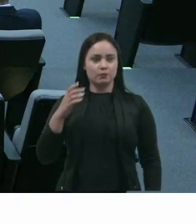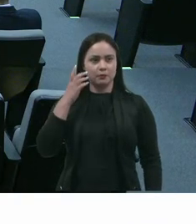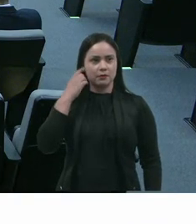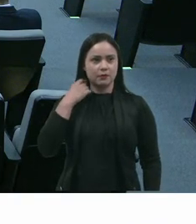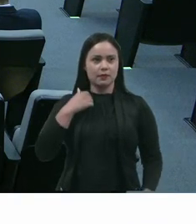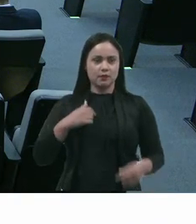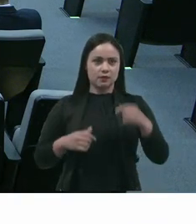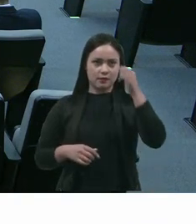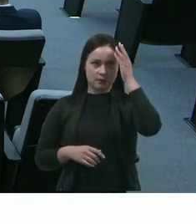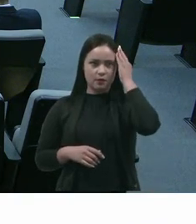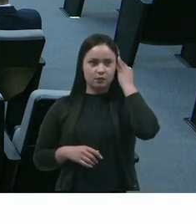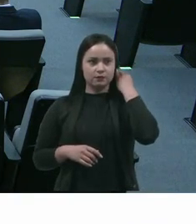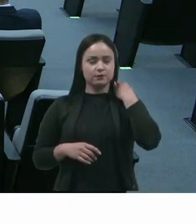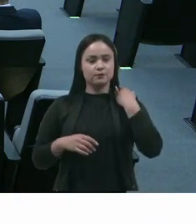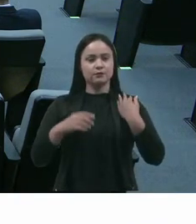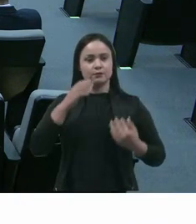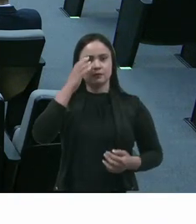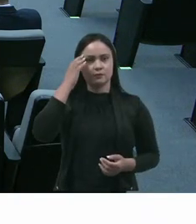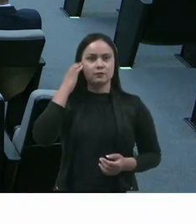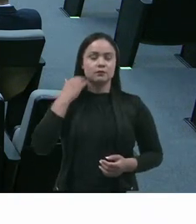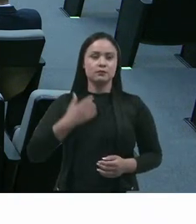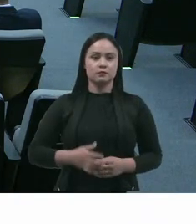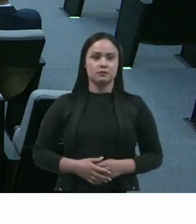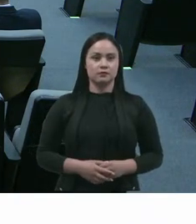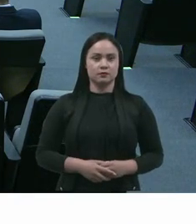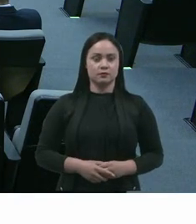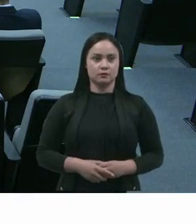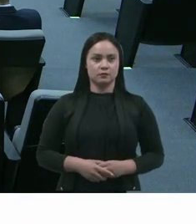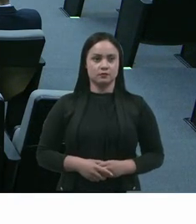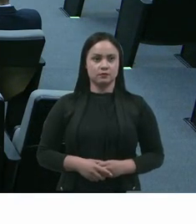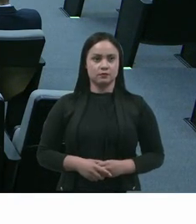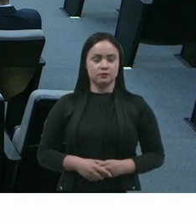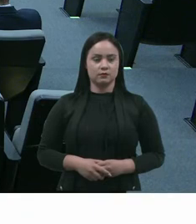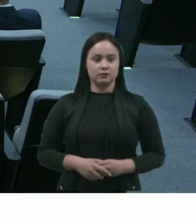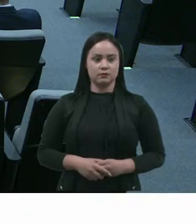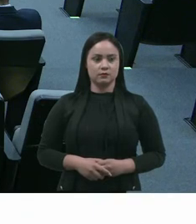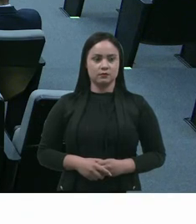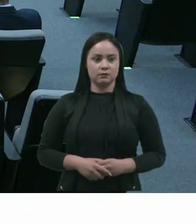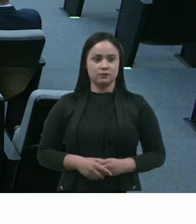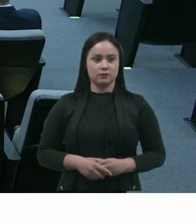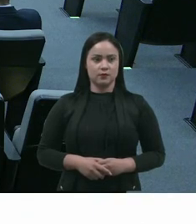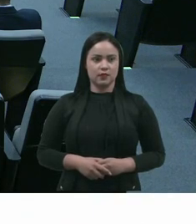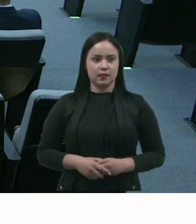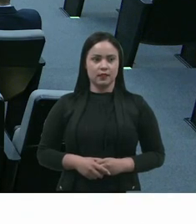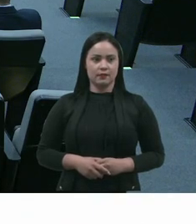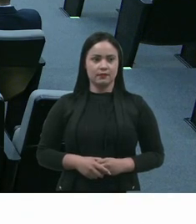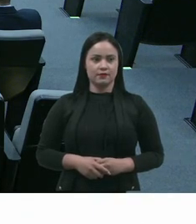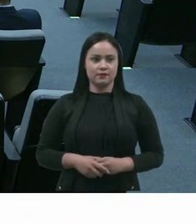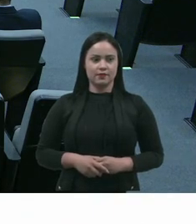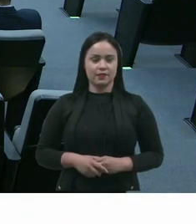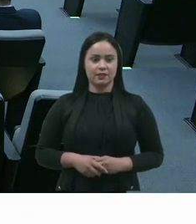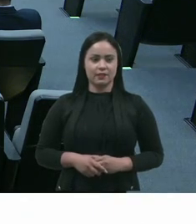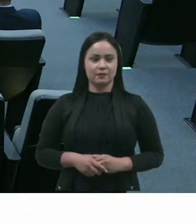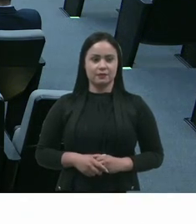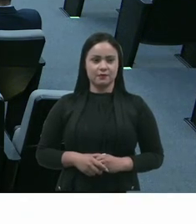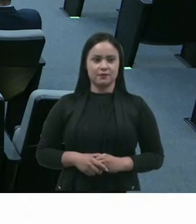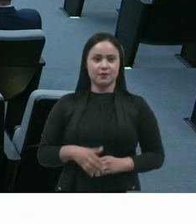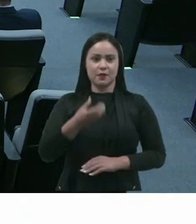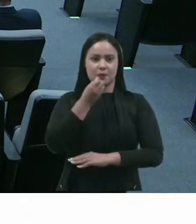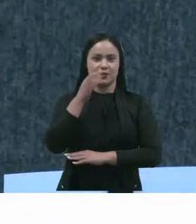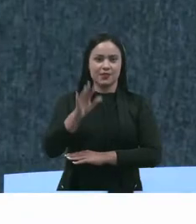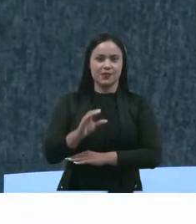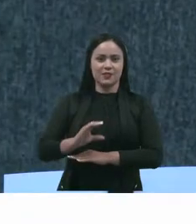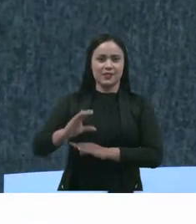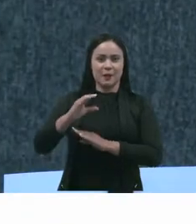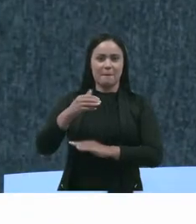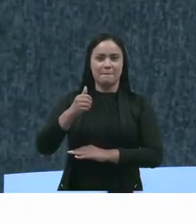Mauro? O conselheiro Márcio. Márcio está online. Né? É que ele está no evento. Boa tarde,